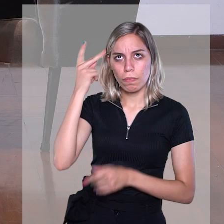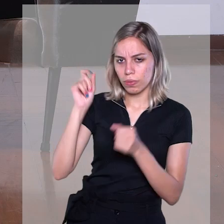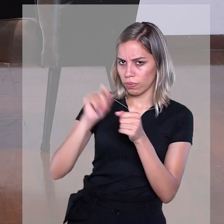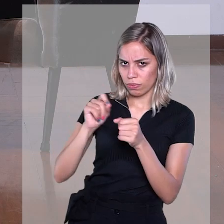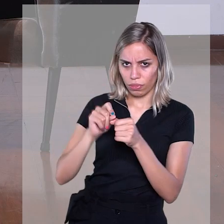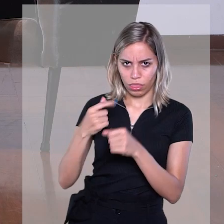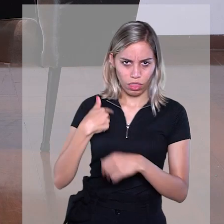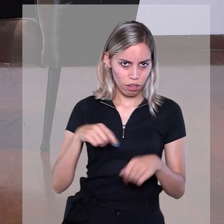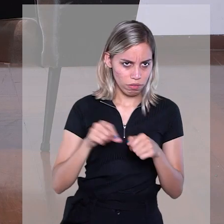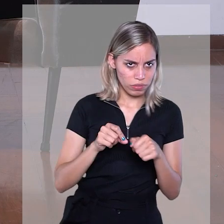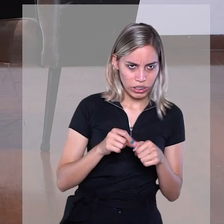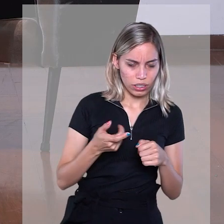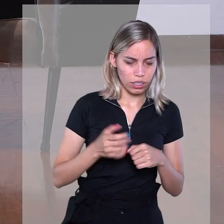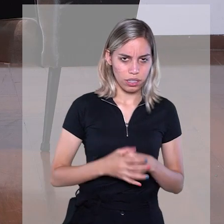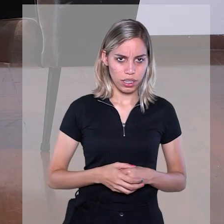lugar.